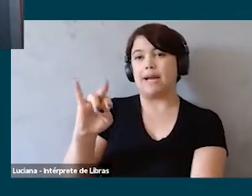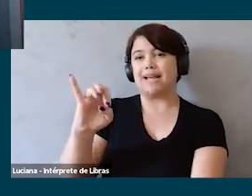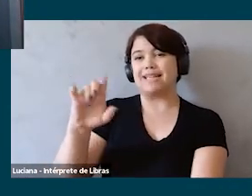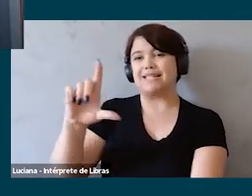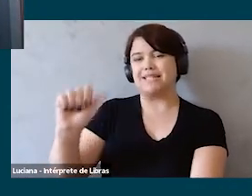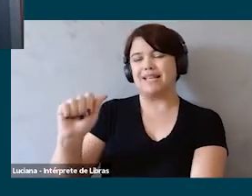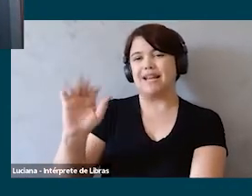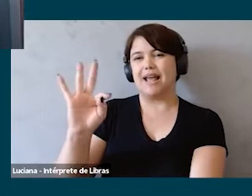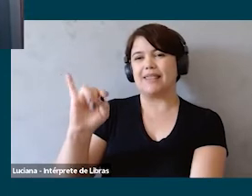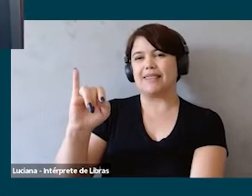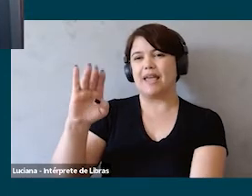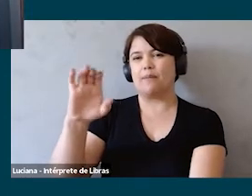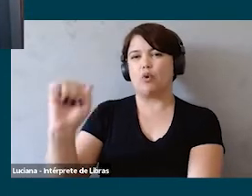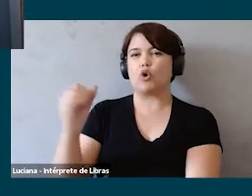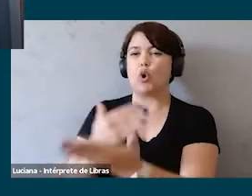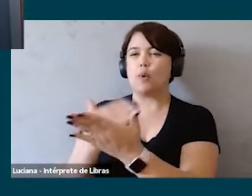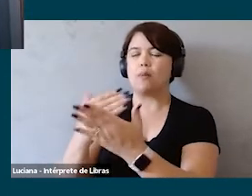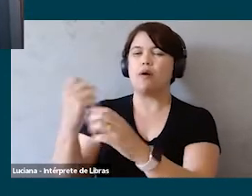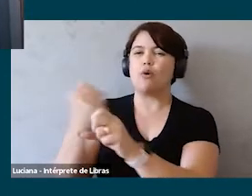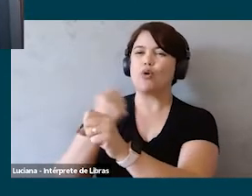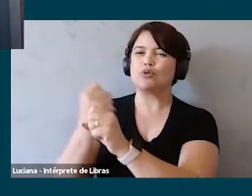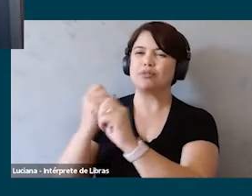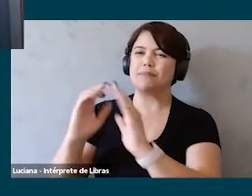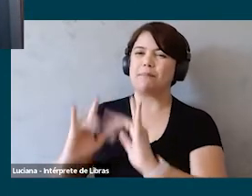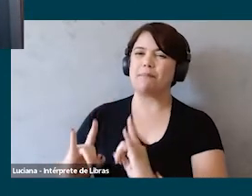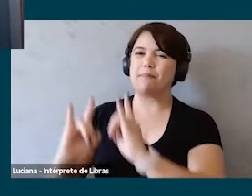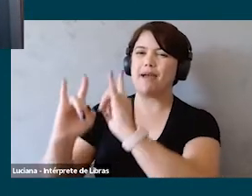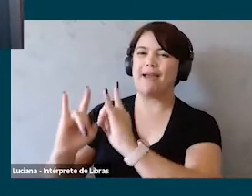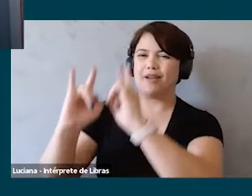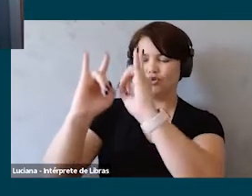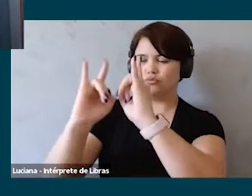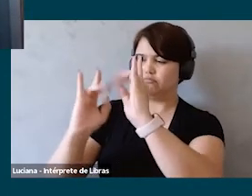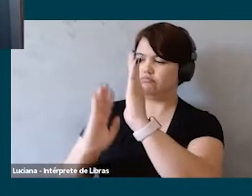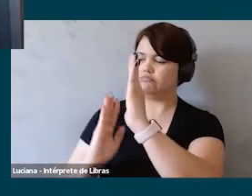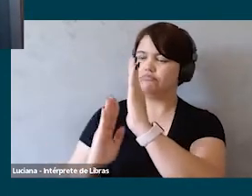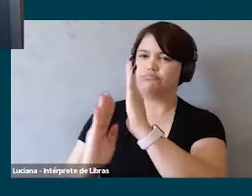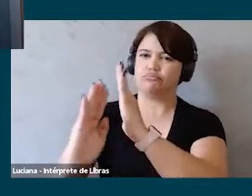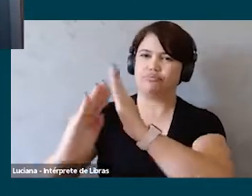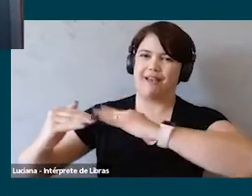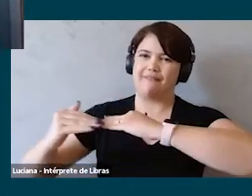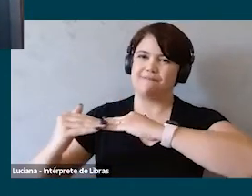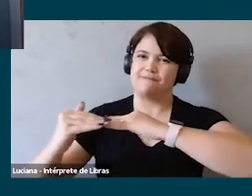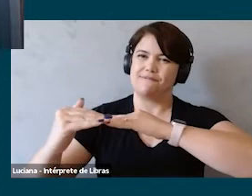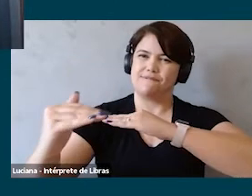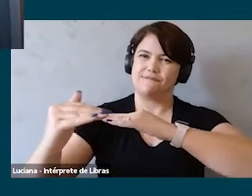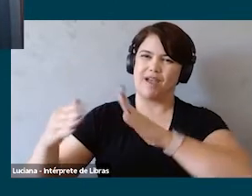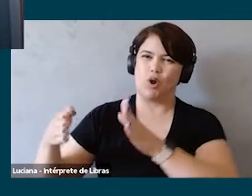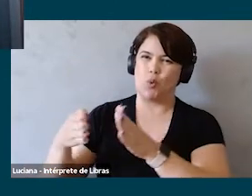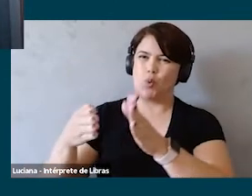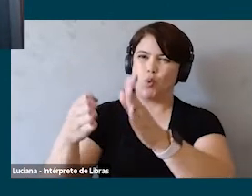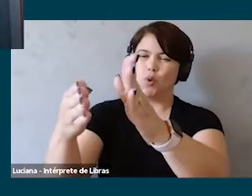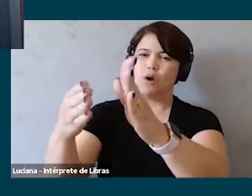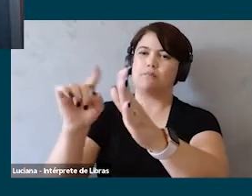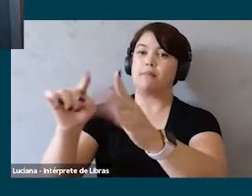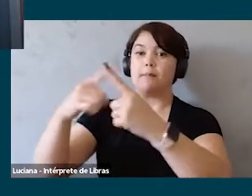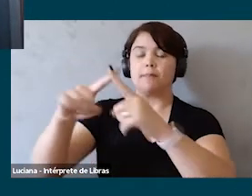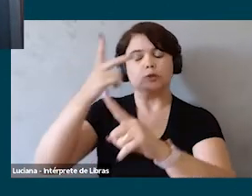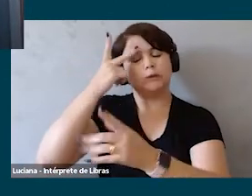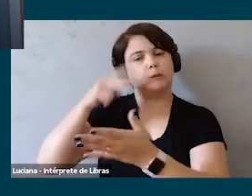Brasília Teimosa começaram várias desocupações para construir os prédios da avenida, só que o Brasília Teimosa sempre